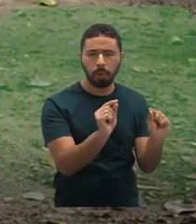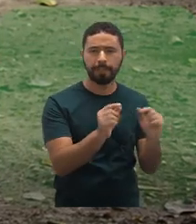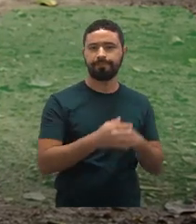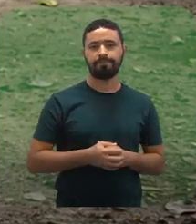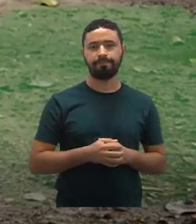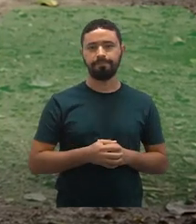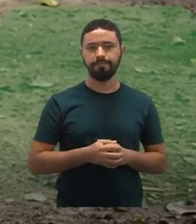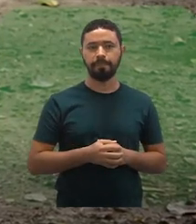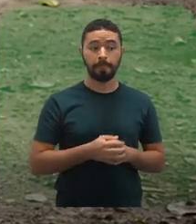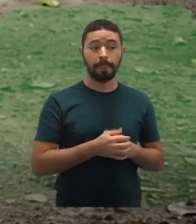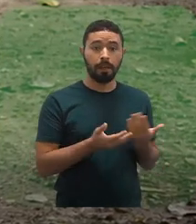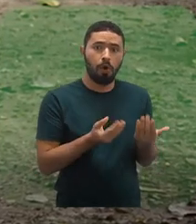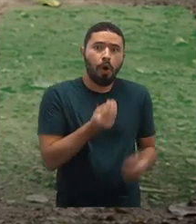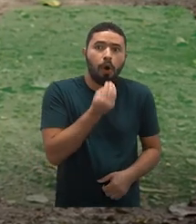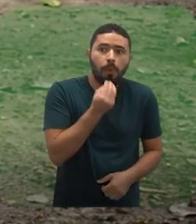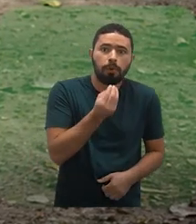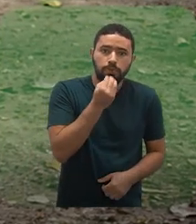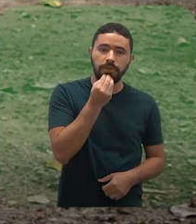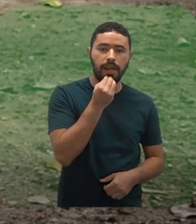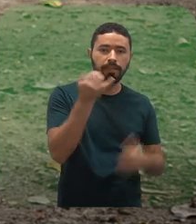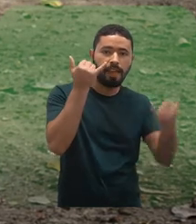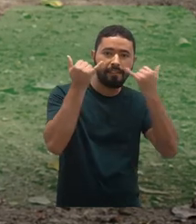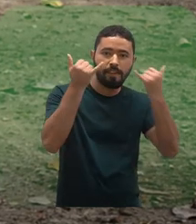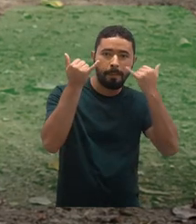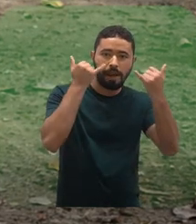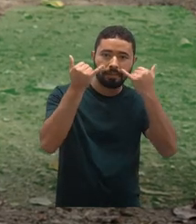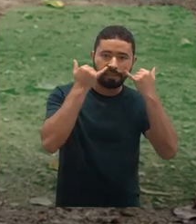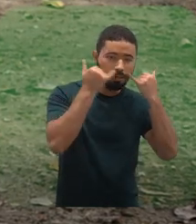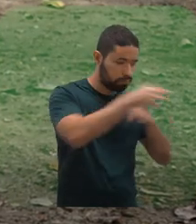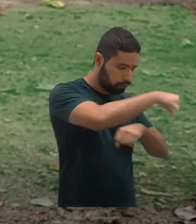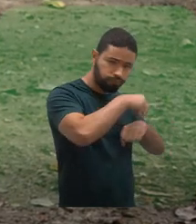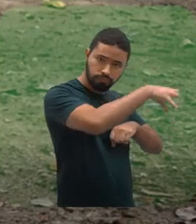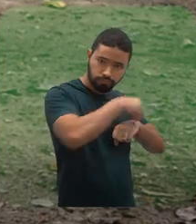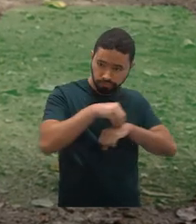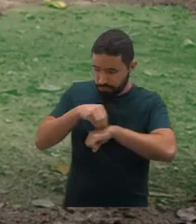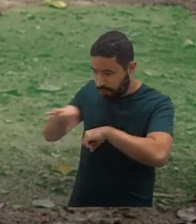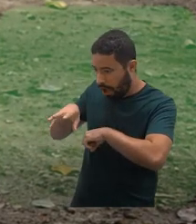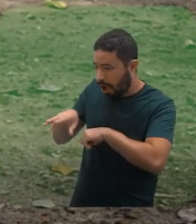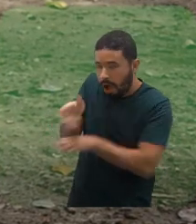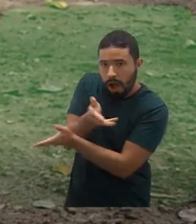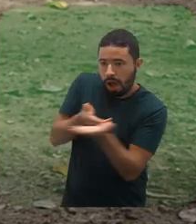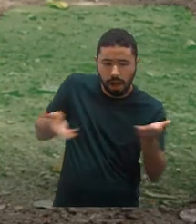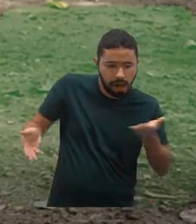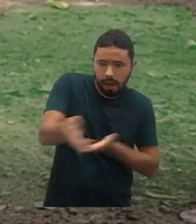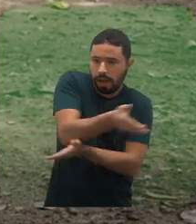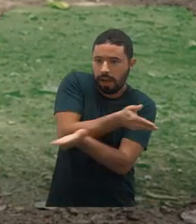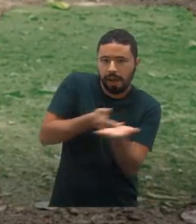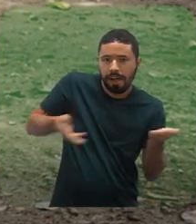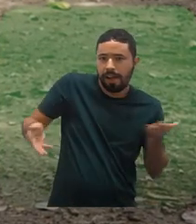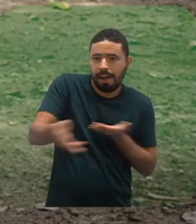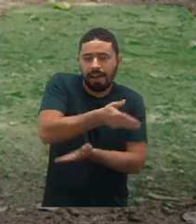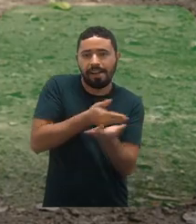trouxe a oportunidade, né, de levar a informação ao meu povo e ter